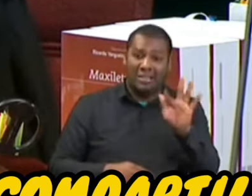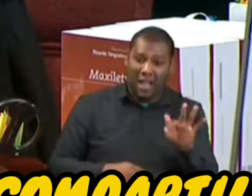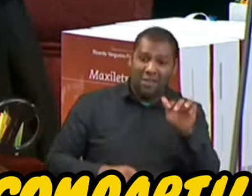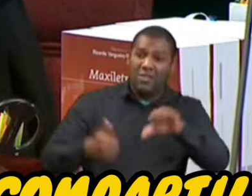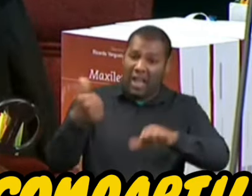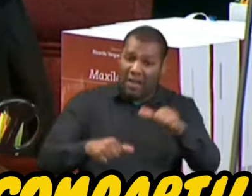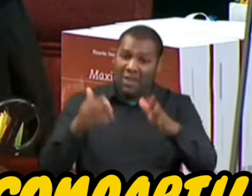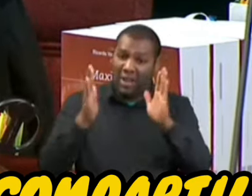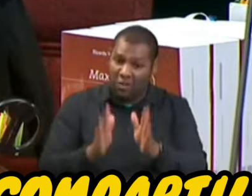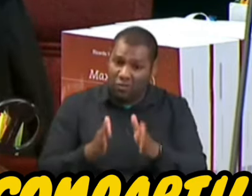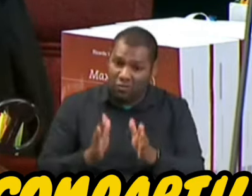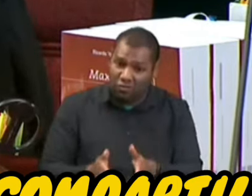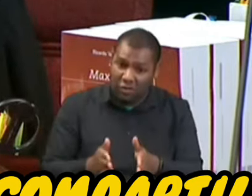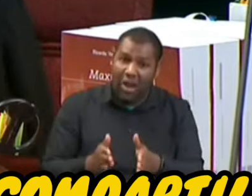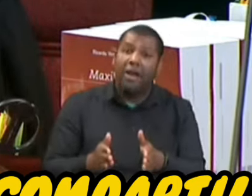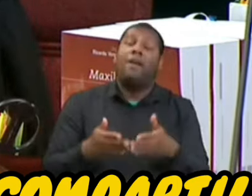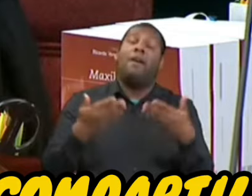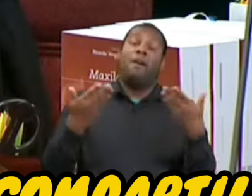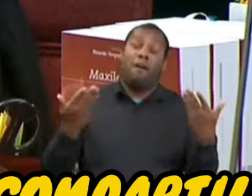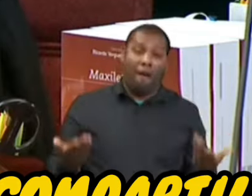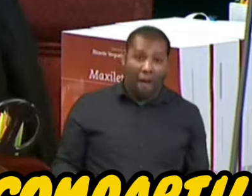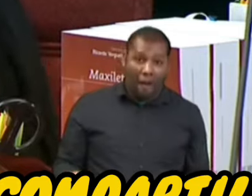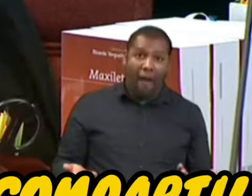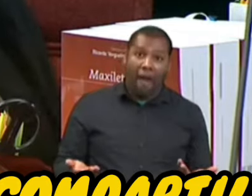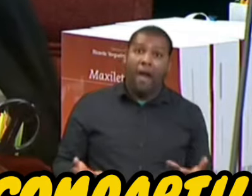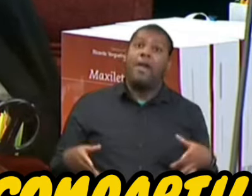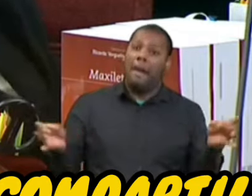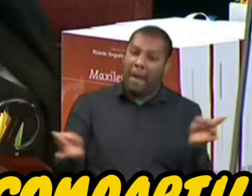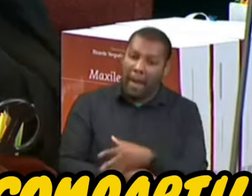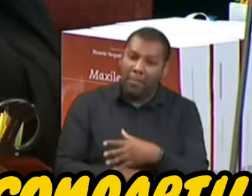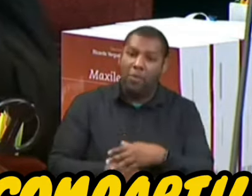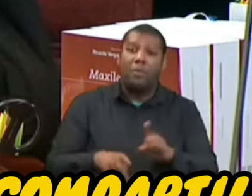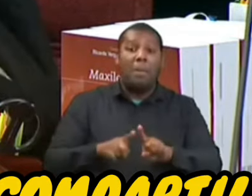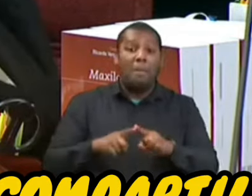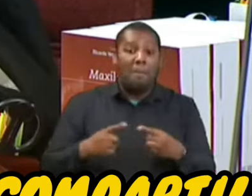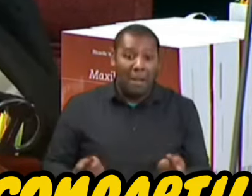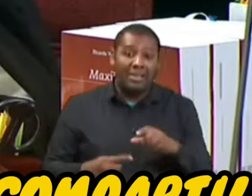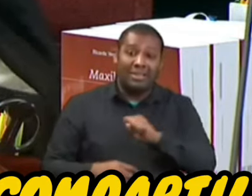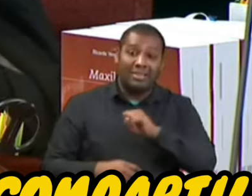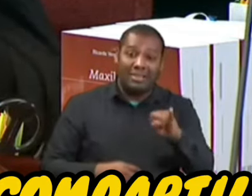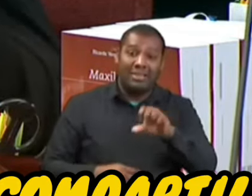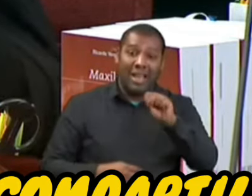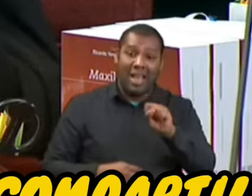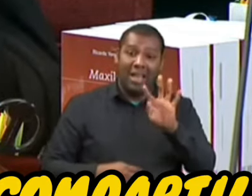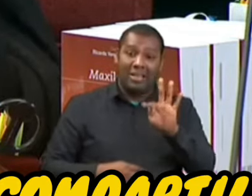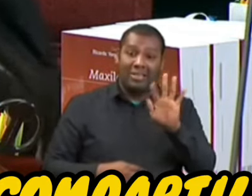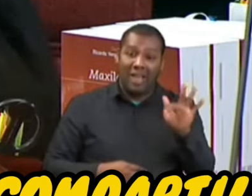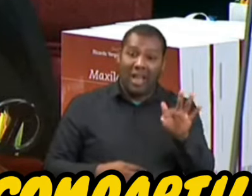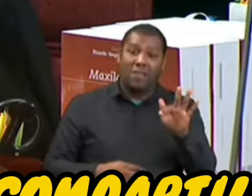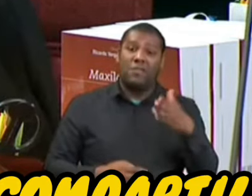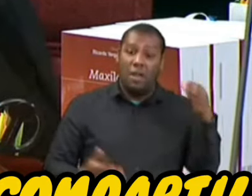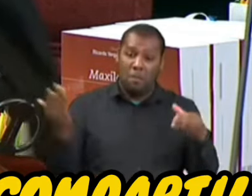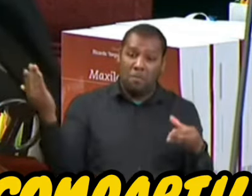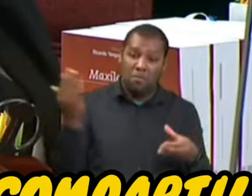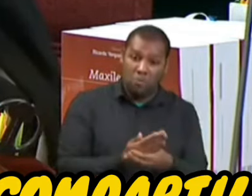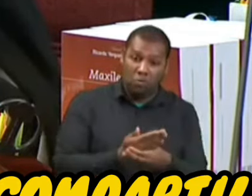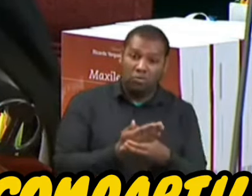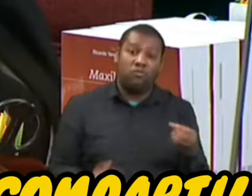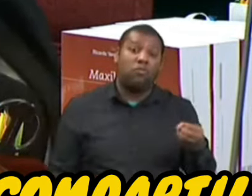Mas devolvemos para isso. Eles não cumprem. E agora nós atropelamos, entre